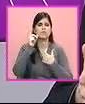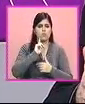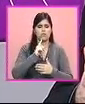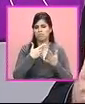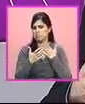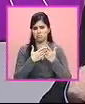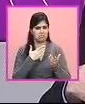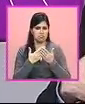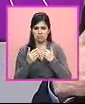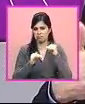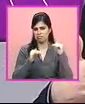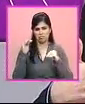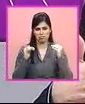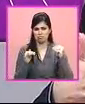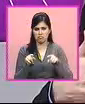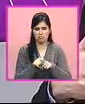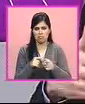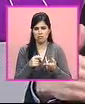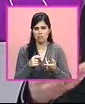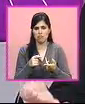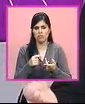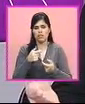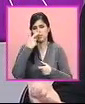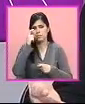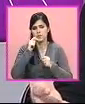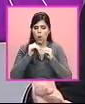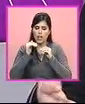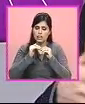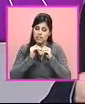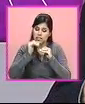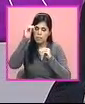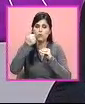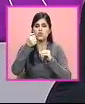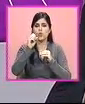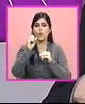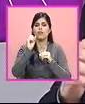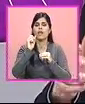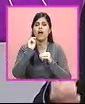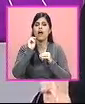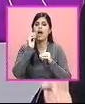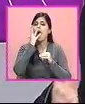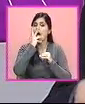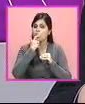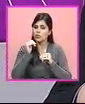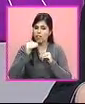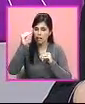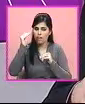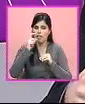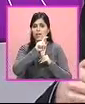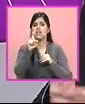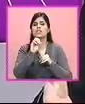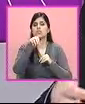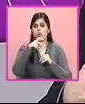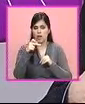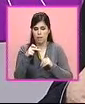como mulheres. Normalmente afeta as pessoas acima dos 50 anos de idade. A zona é uma infecção que se manifesta